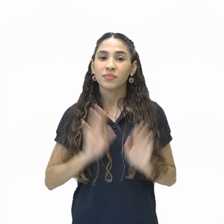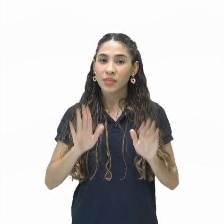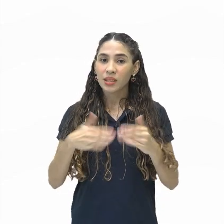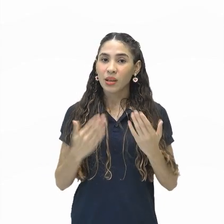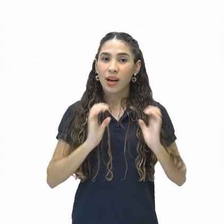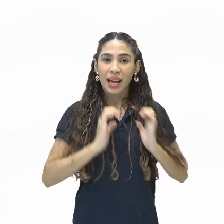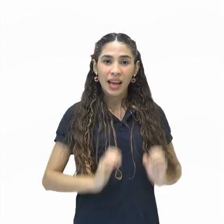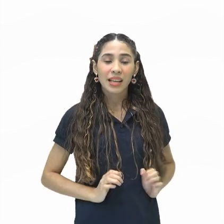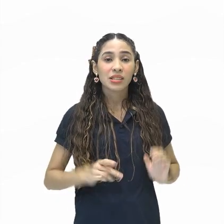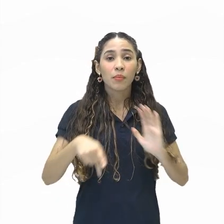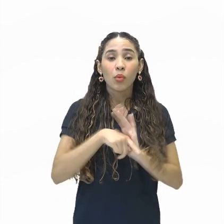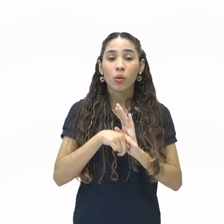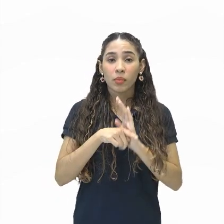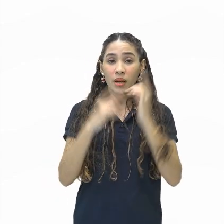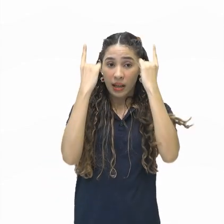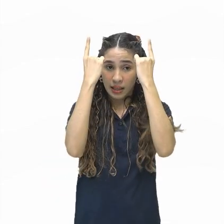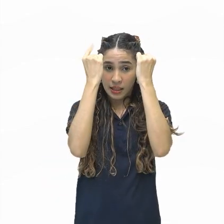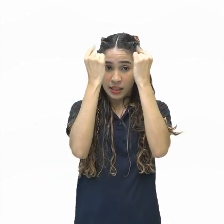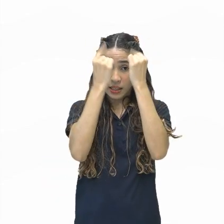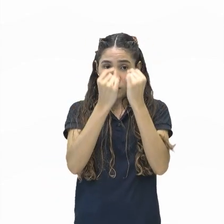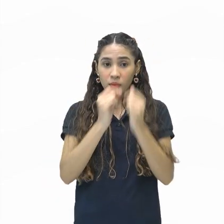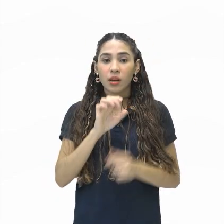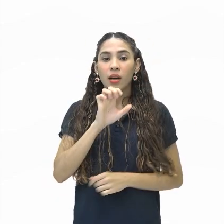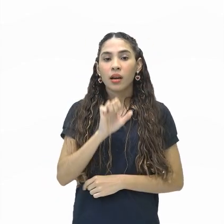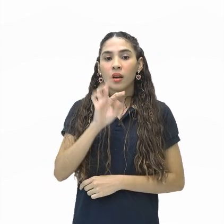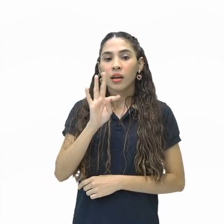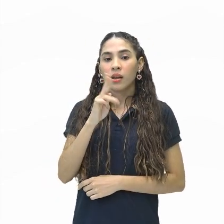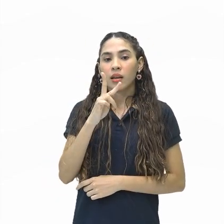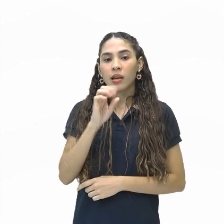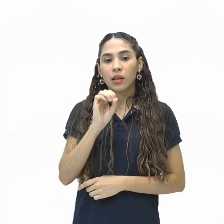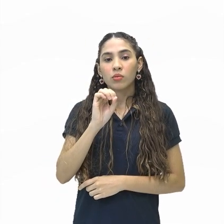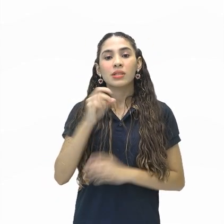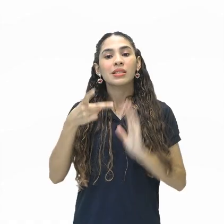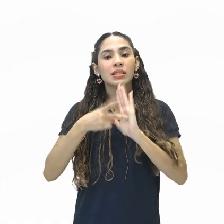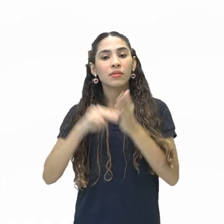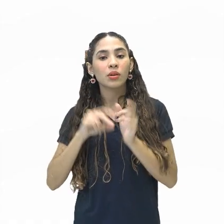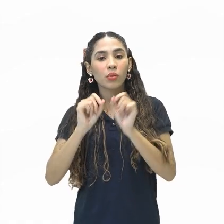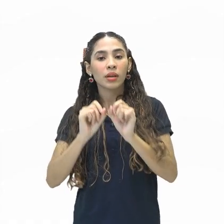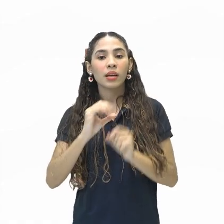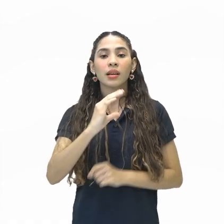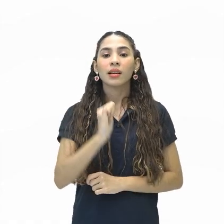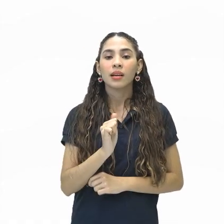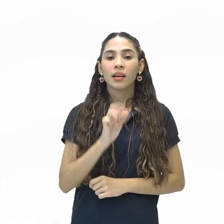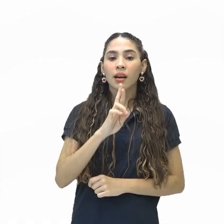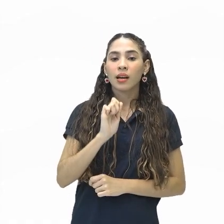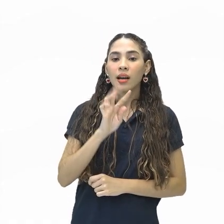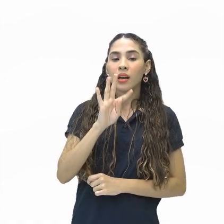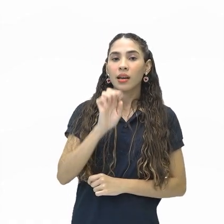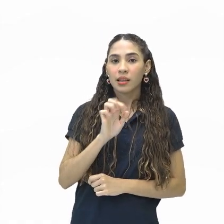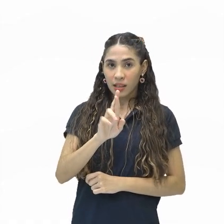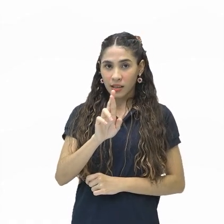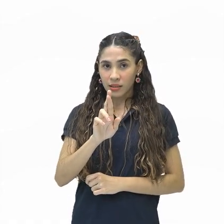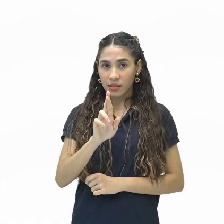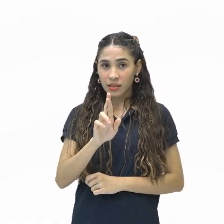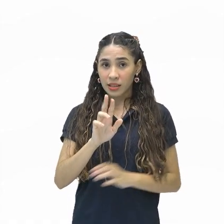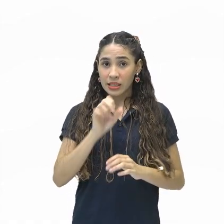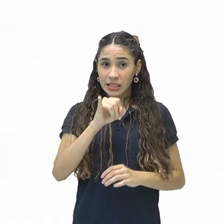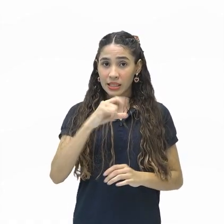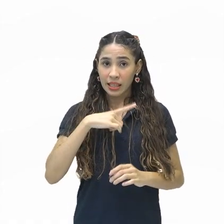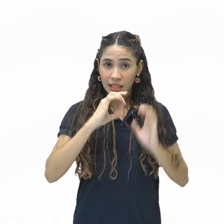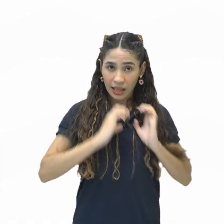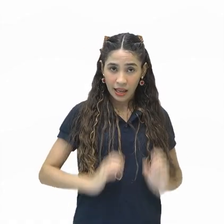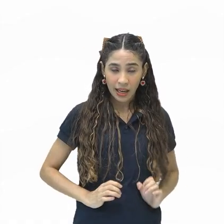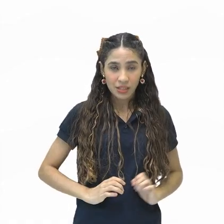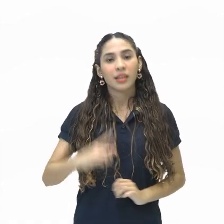a ética vem do grego, olha só, ethos, que significa caráter, tá? Quem tem ética